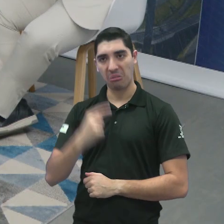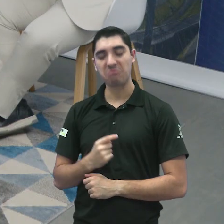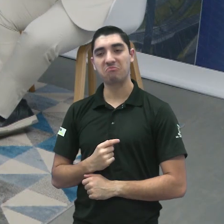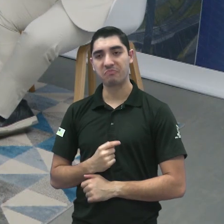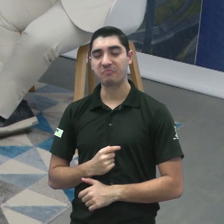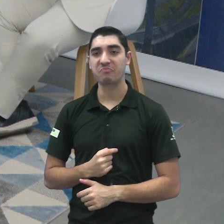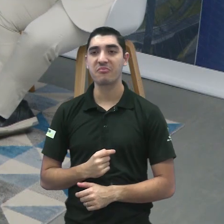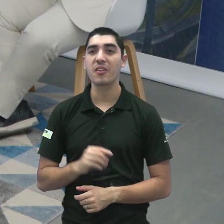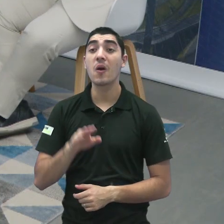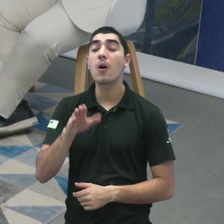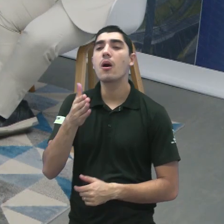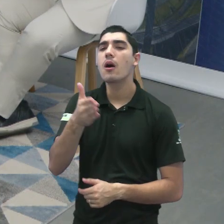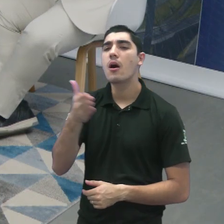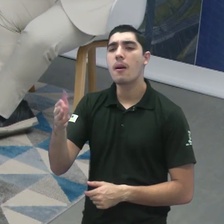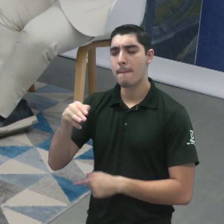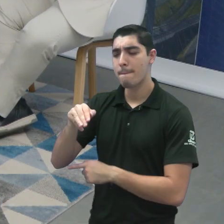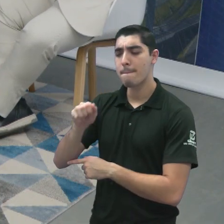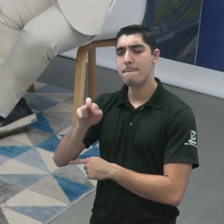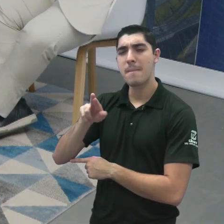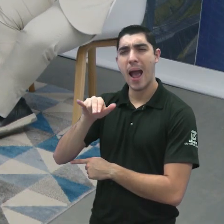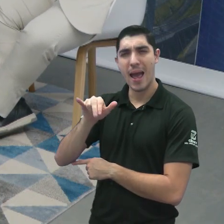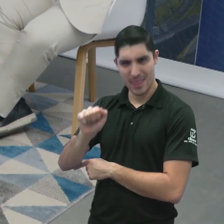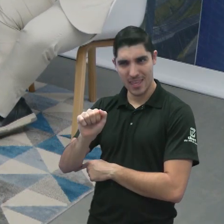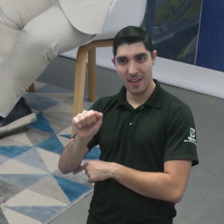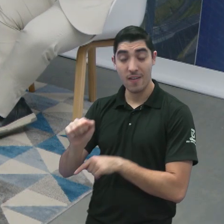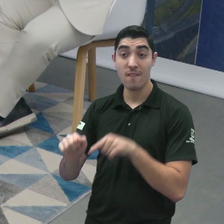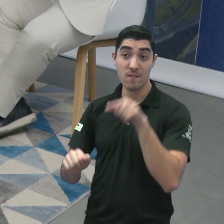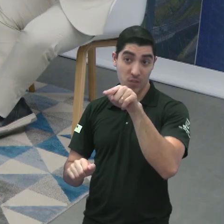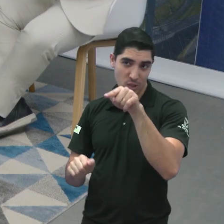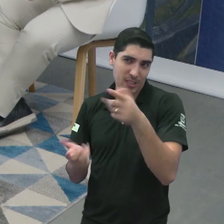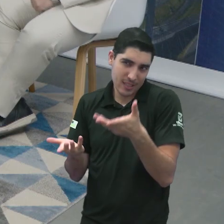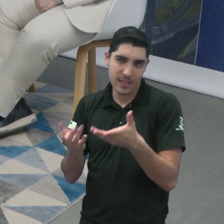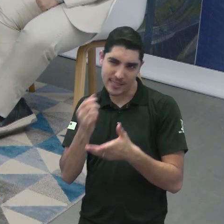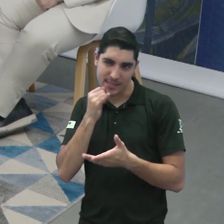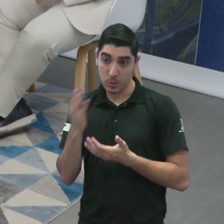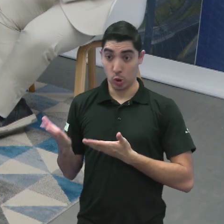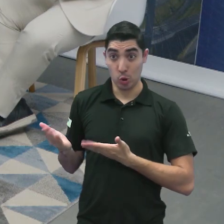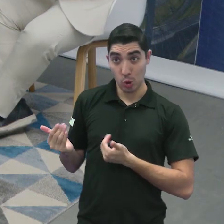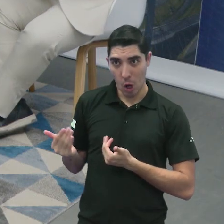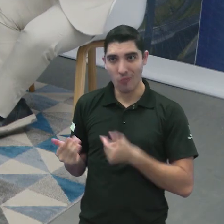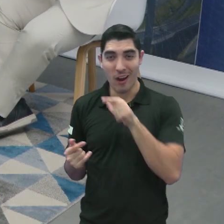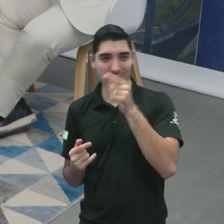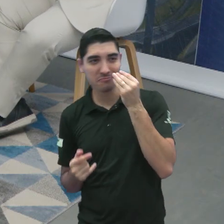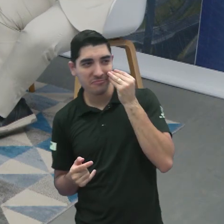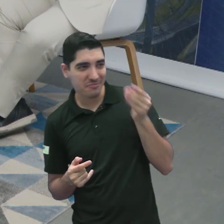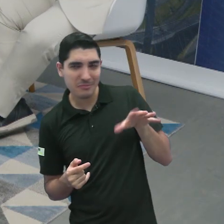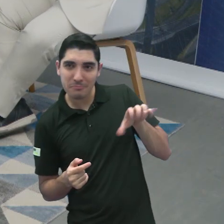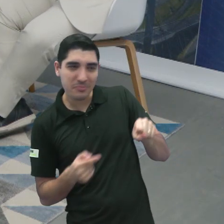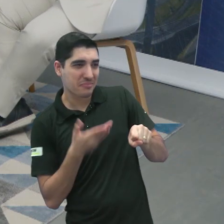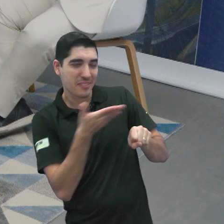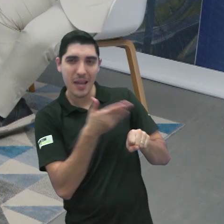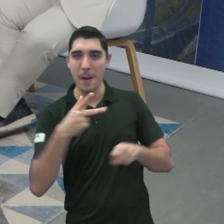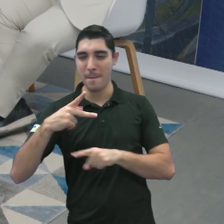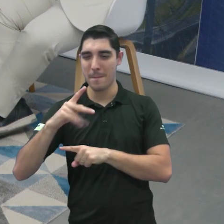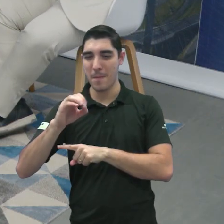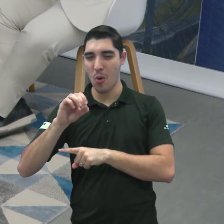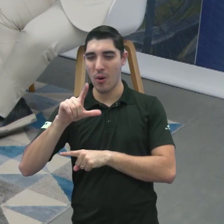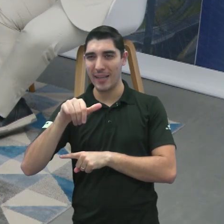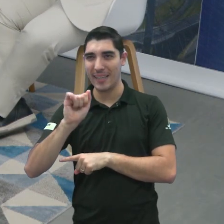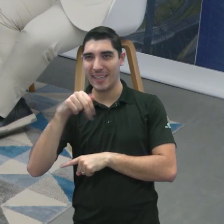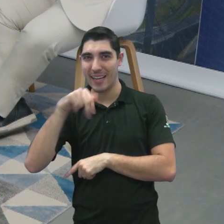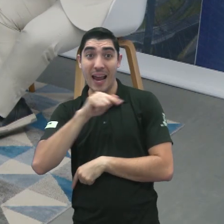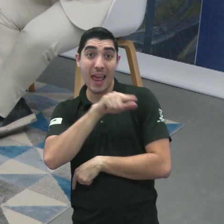pegando esse gancho aí da experiência da Poliana, você é uma jovem que está se dedicando, estudando, para quem